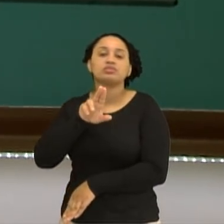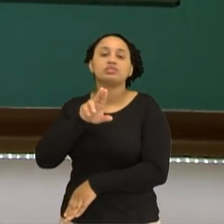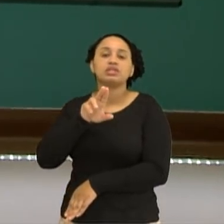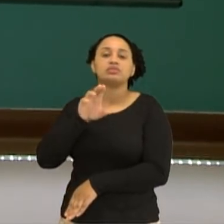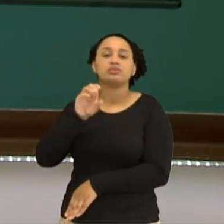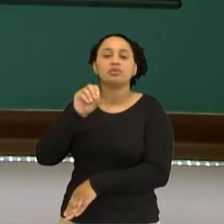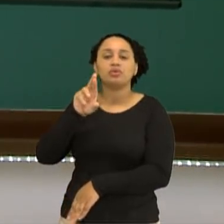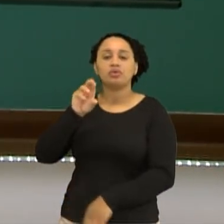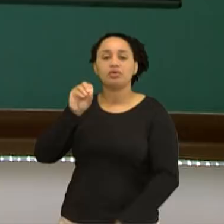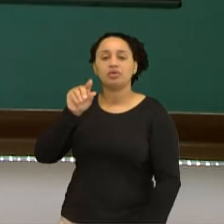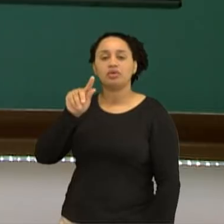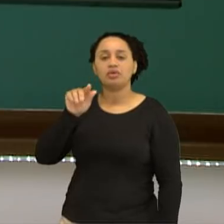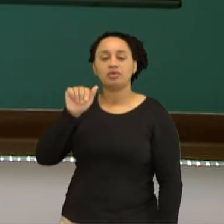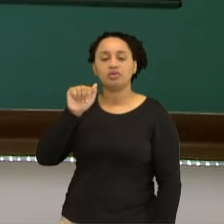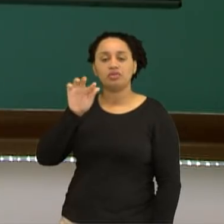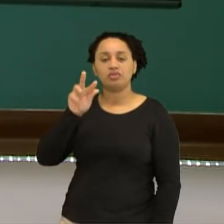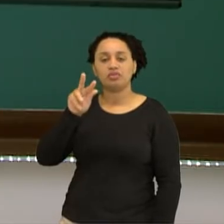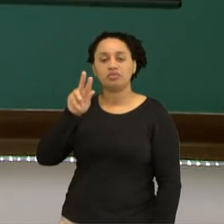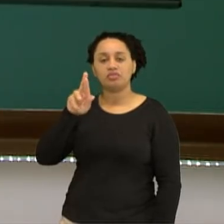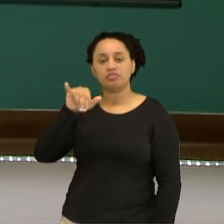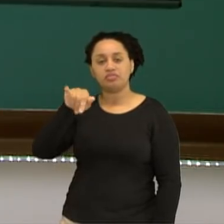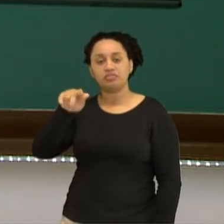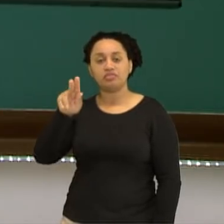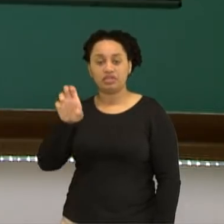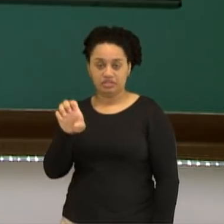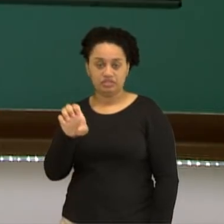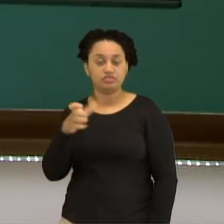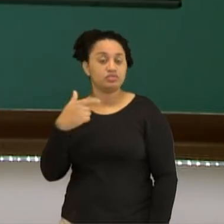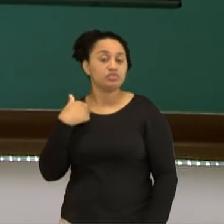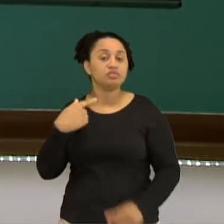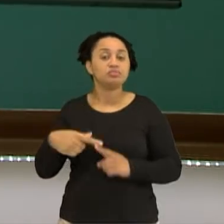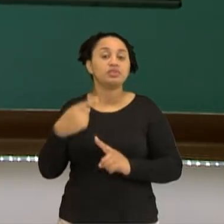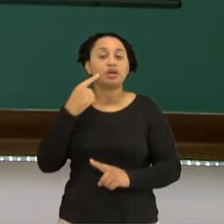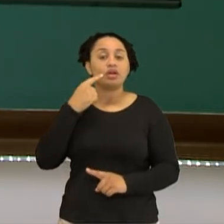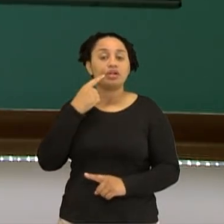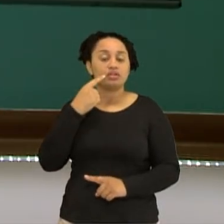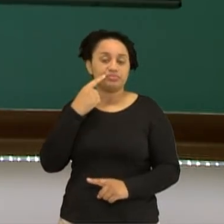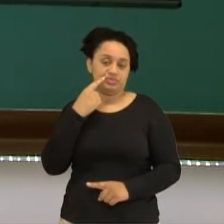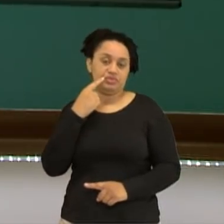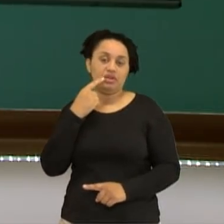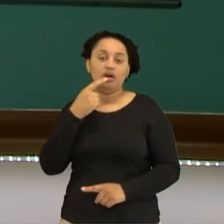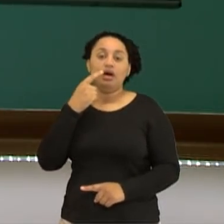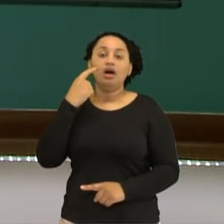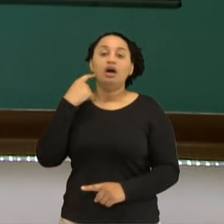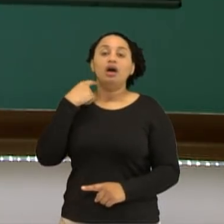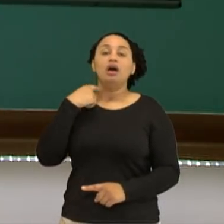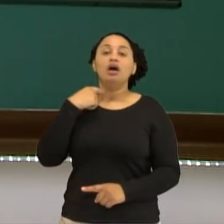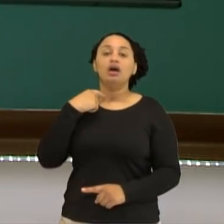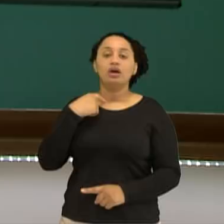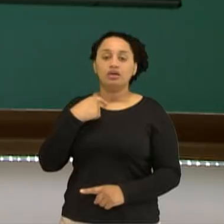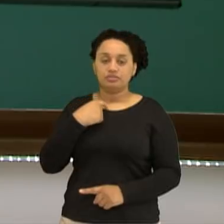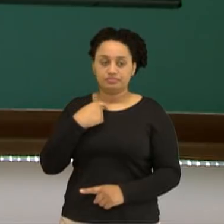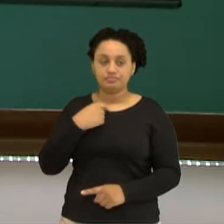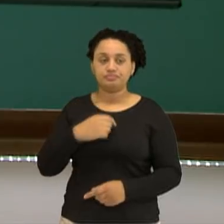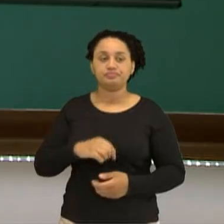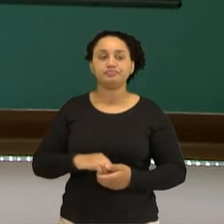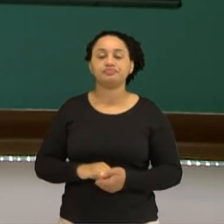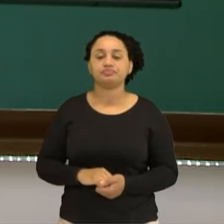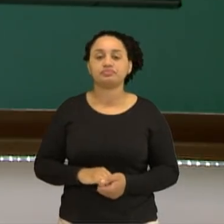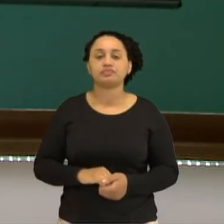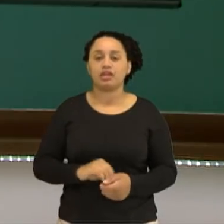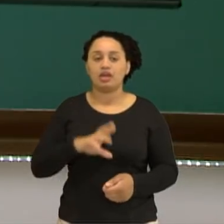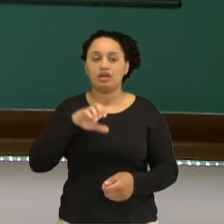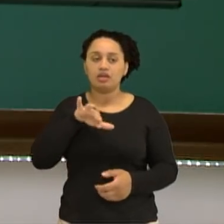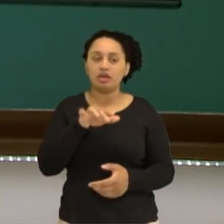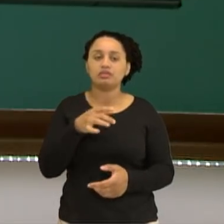nasofaríngea, ou seja, a cavidade nasal, seios nasais. Quando eu respiro pela boca, orofaringe. Assim que o ar